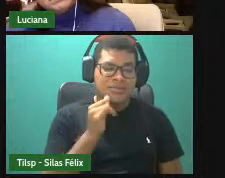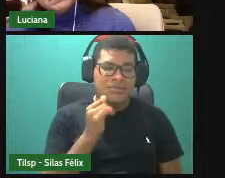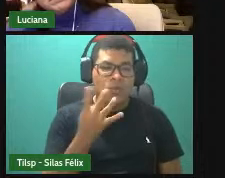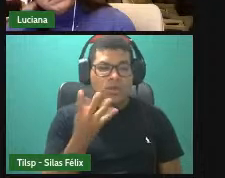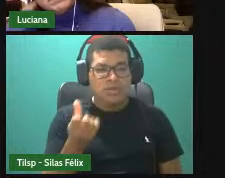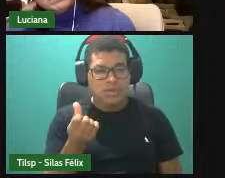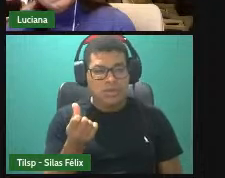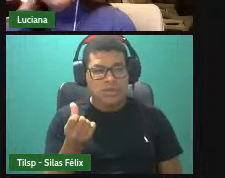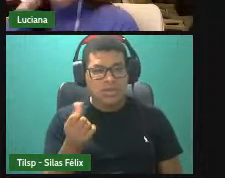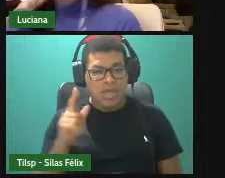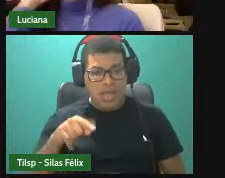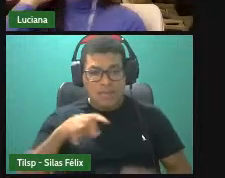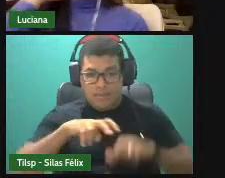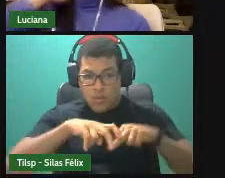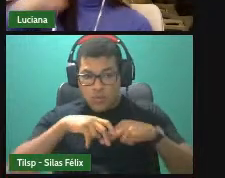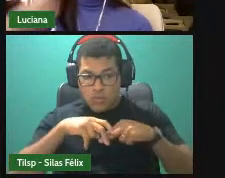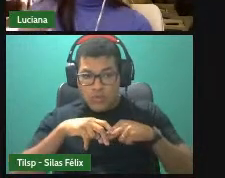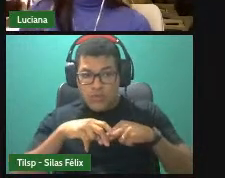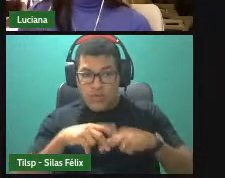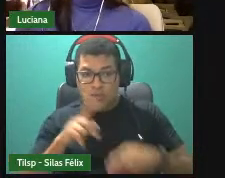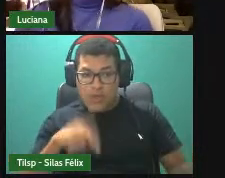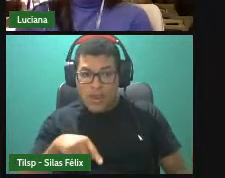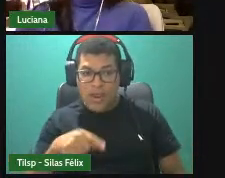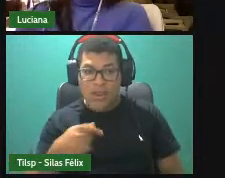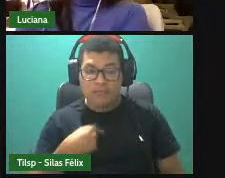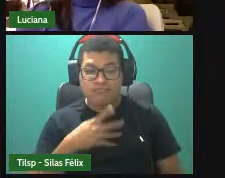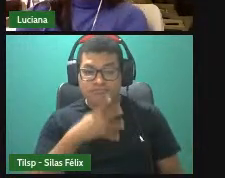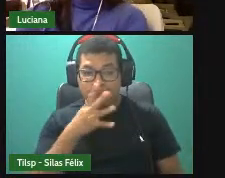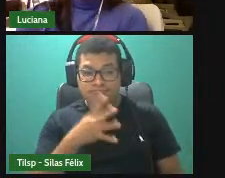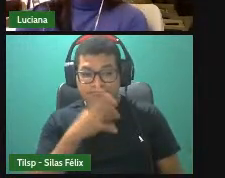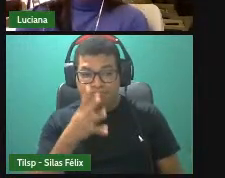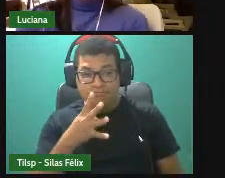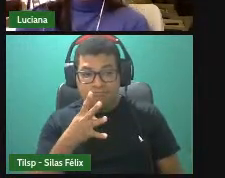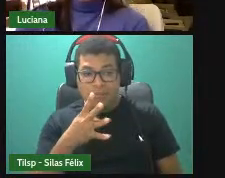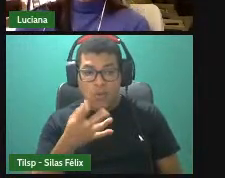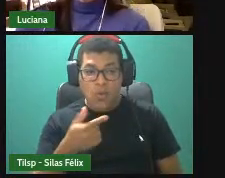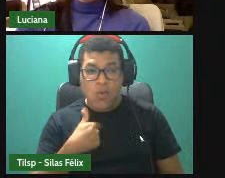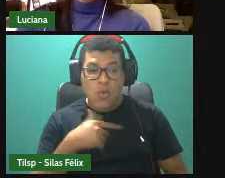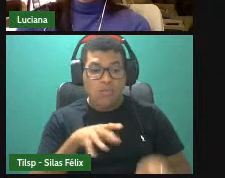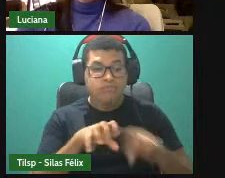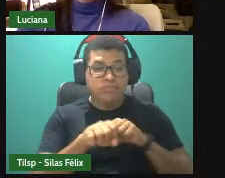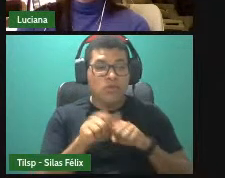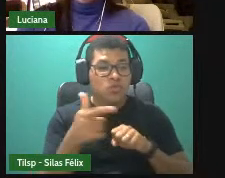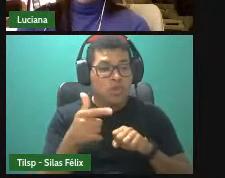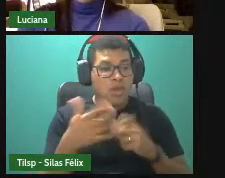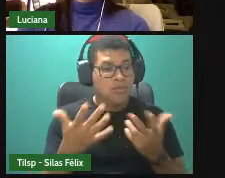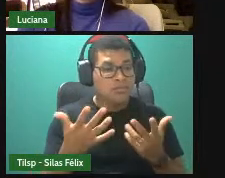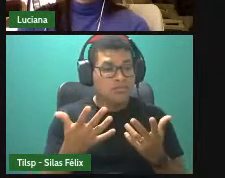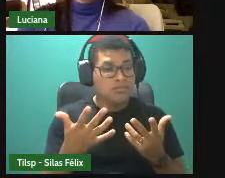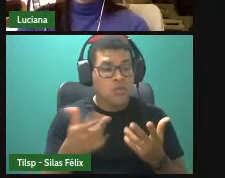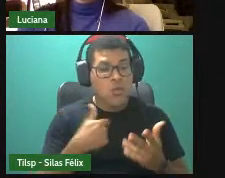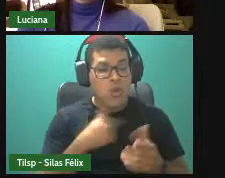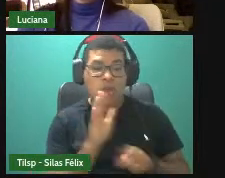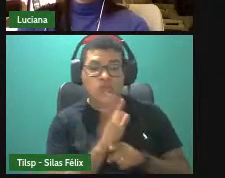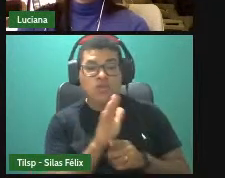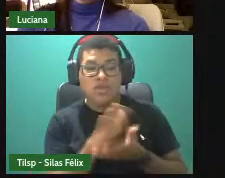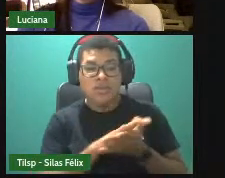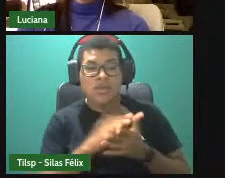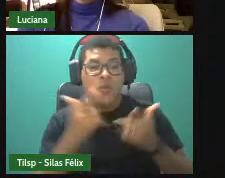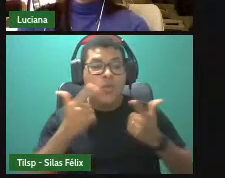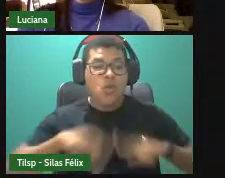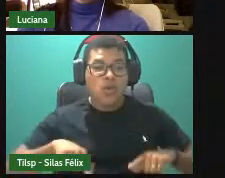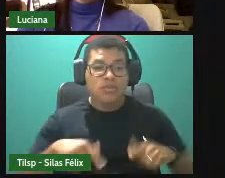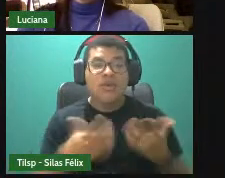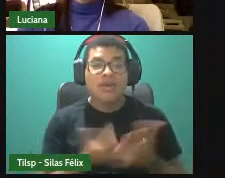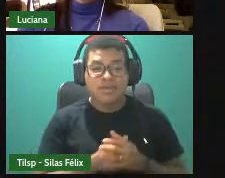46 foi causado pela imperícia ou negligência do CD1? Tá? Então, são coisas que a gente tem que pensar. O CD1, então,